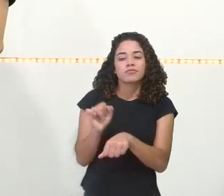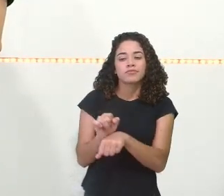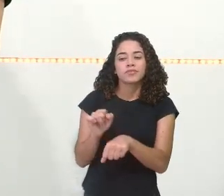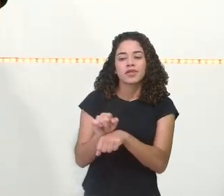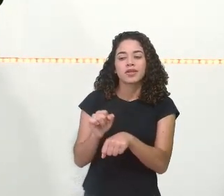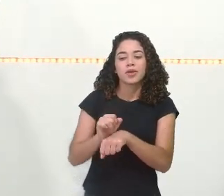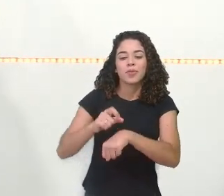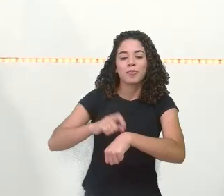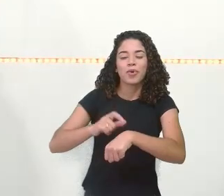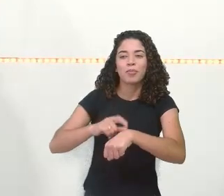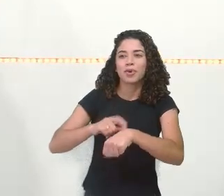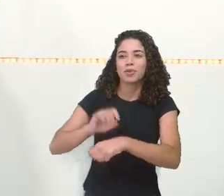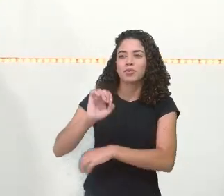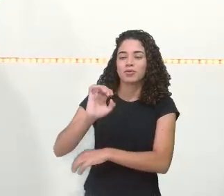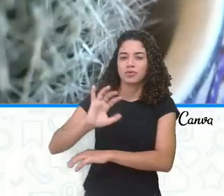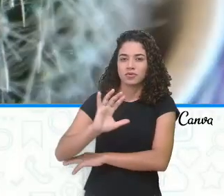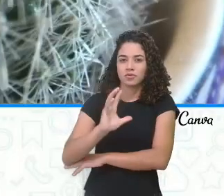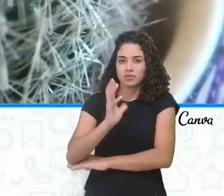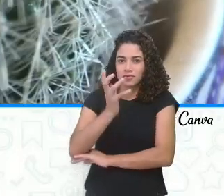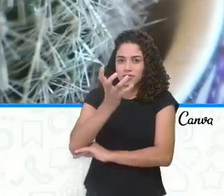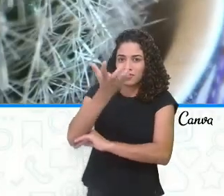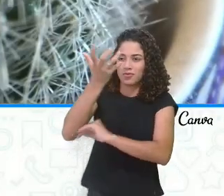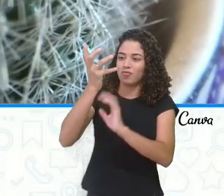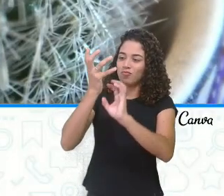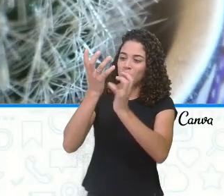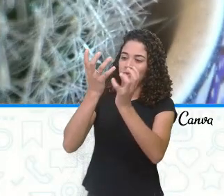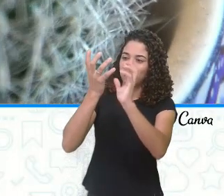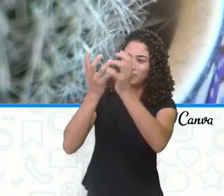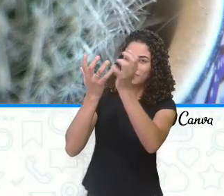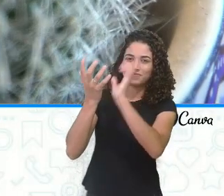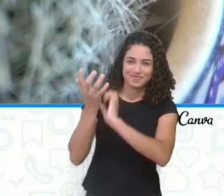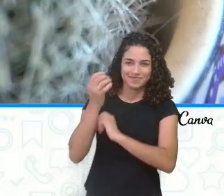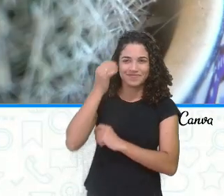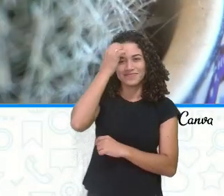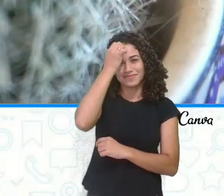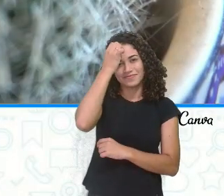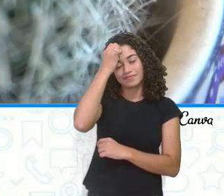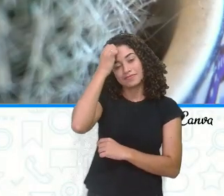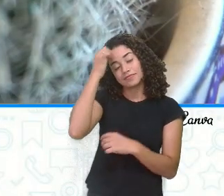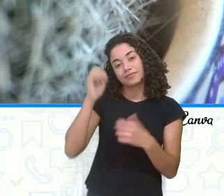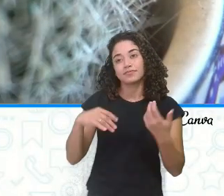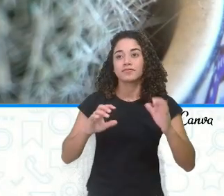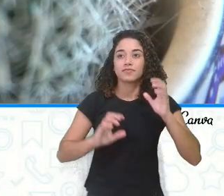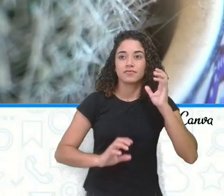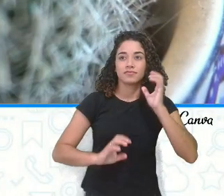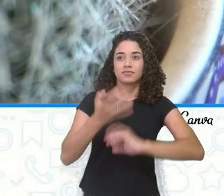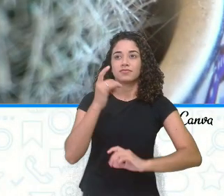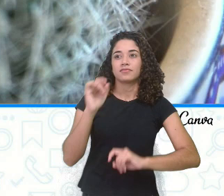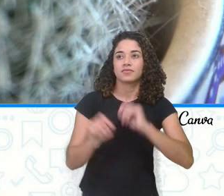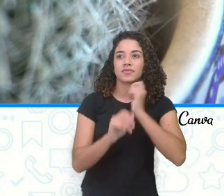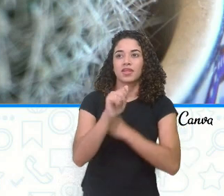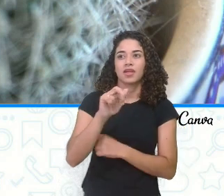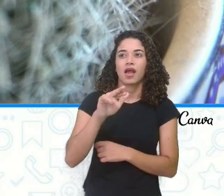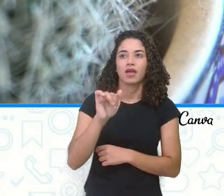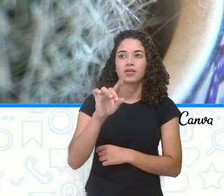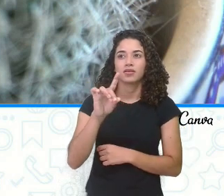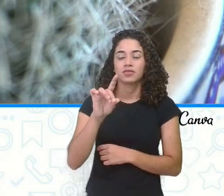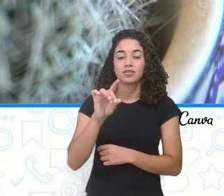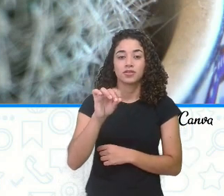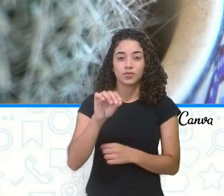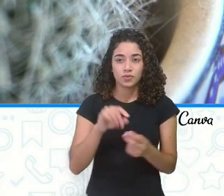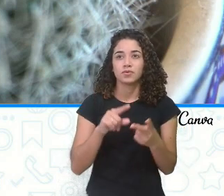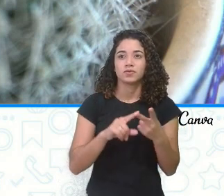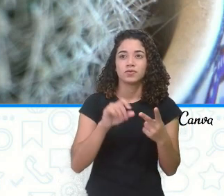É muito lindo, elas se adaptam de verdade. Onde há ocorrência de clima árido e semiárido, as plantas apresentam espinhos no